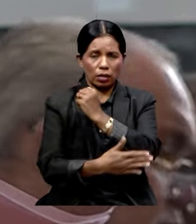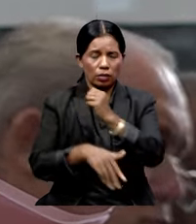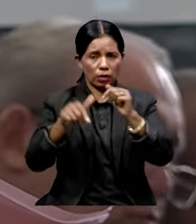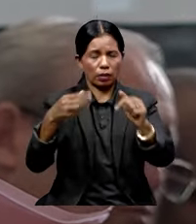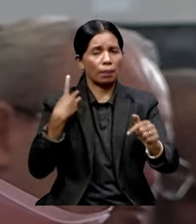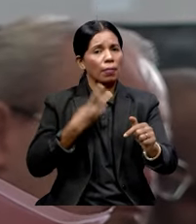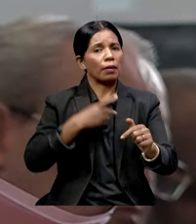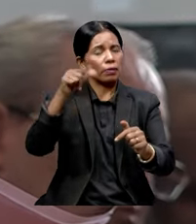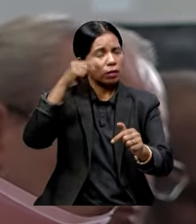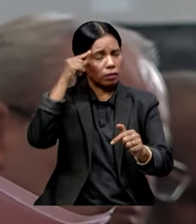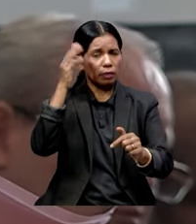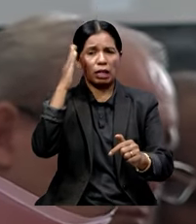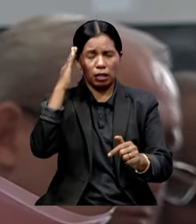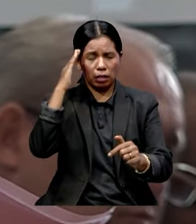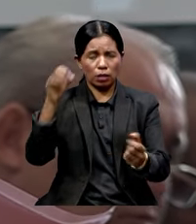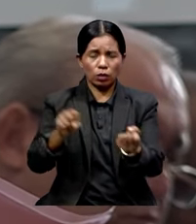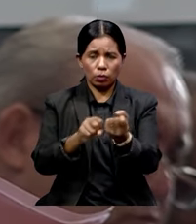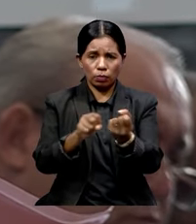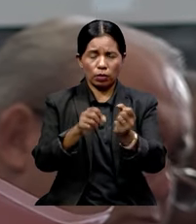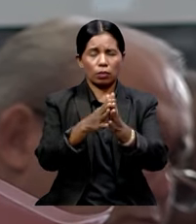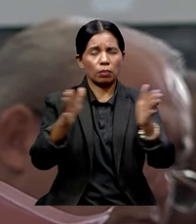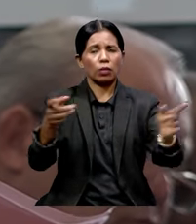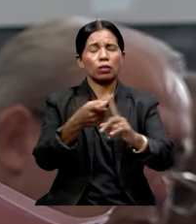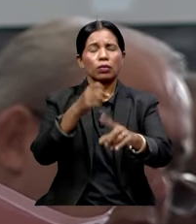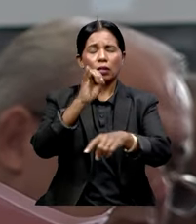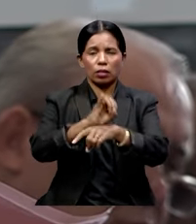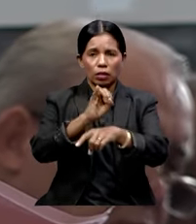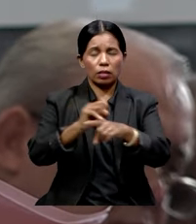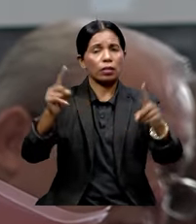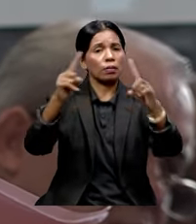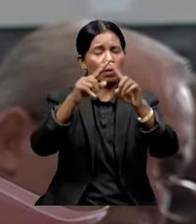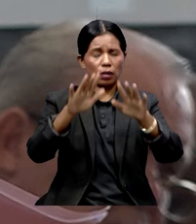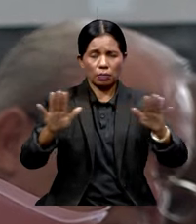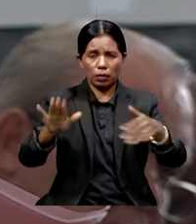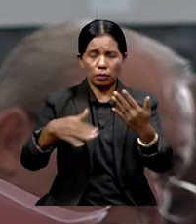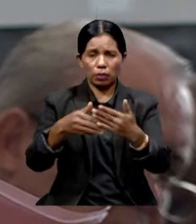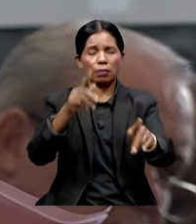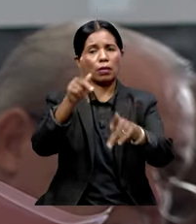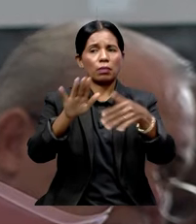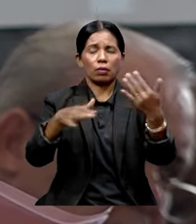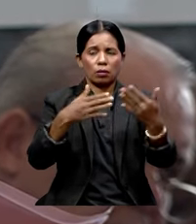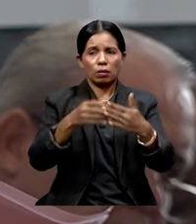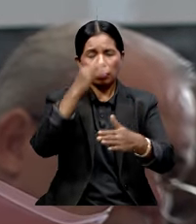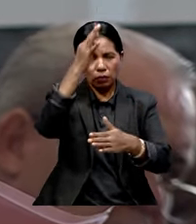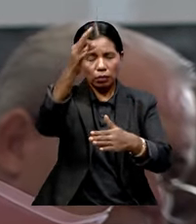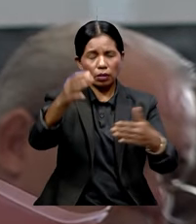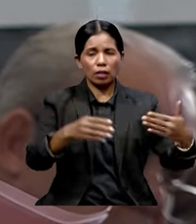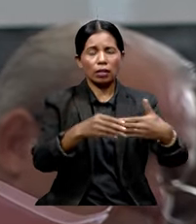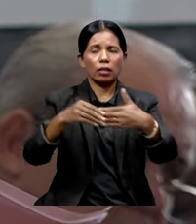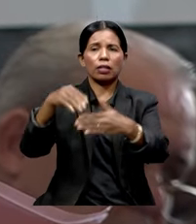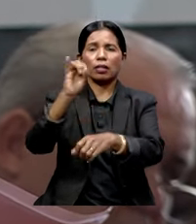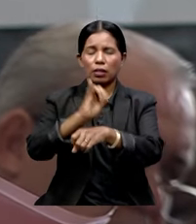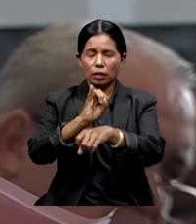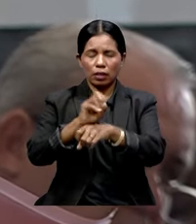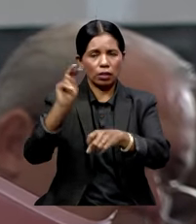minha governo reconhece contribuição macas o se Igreja balabarik sira, ba comunidade, no ba futuro líder Igreja nian,